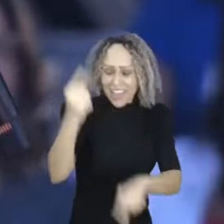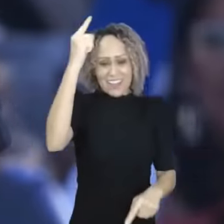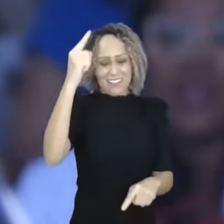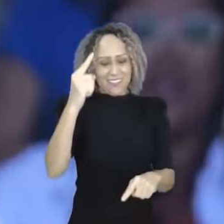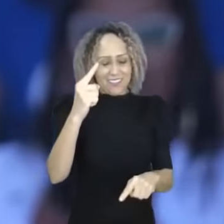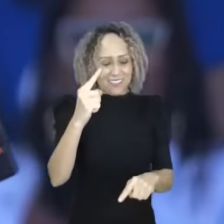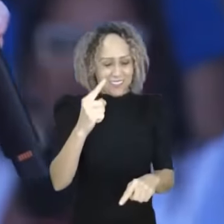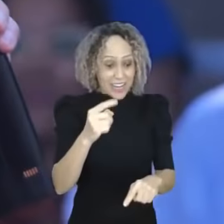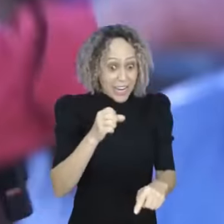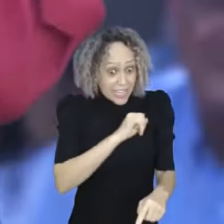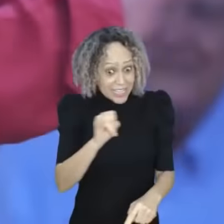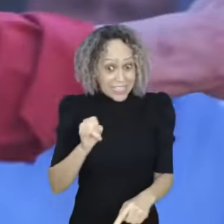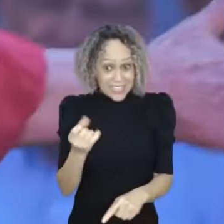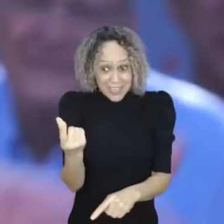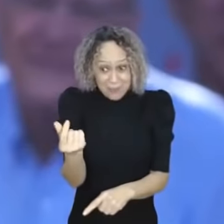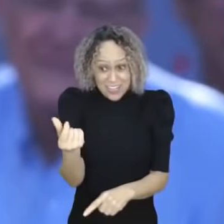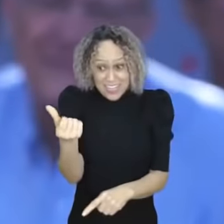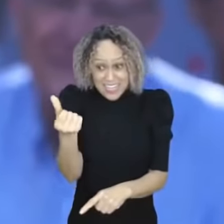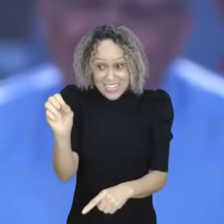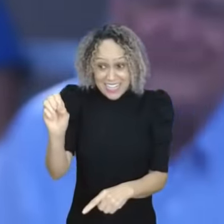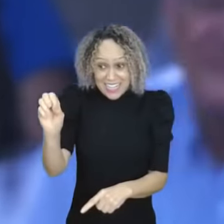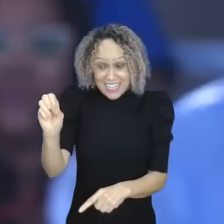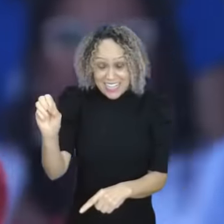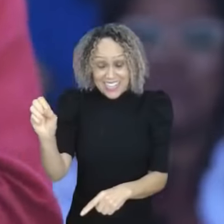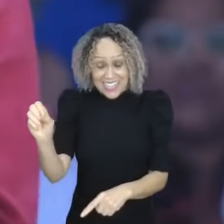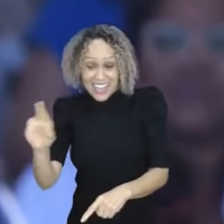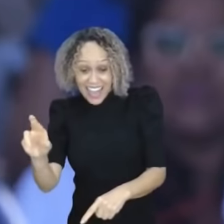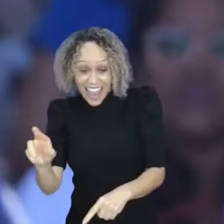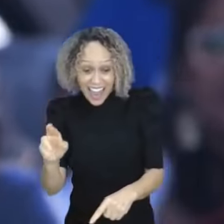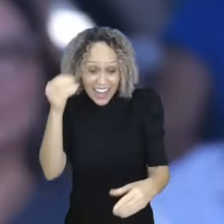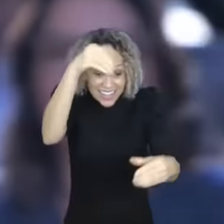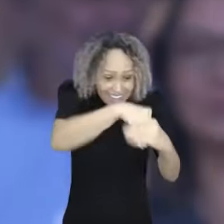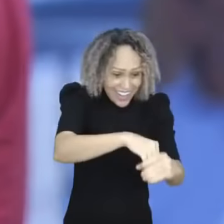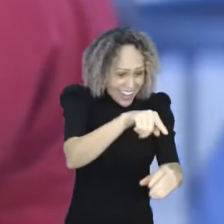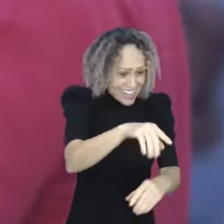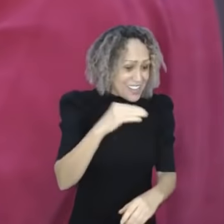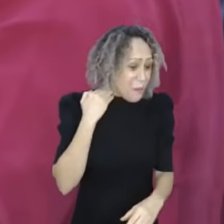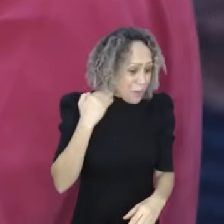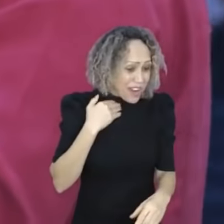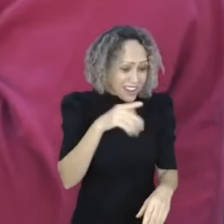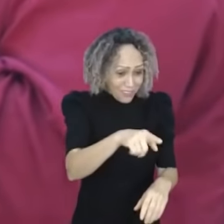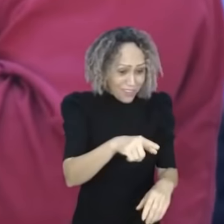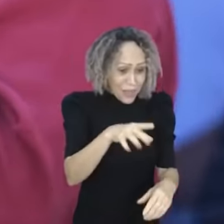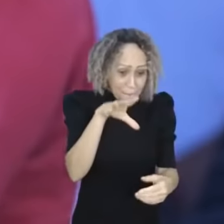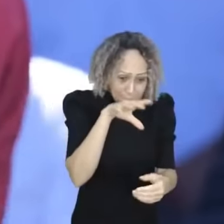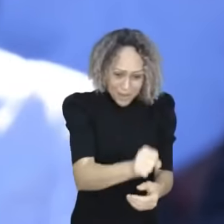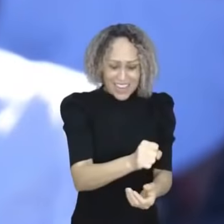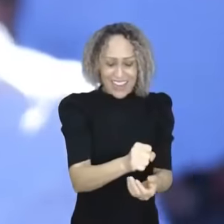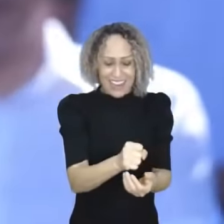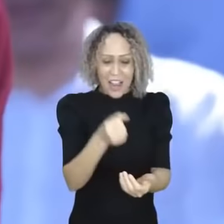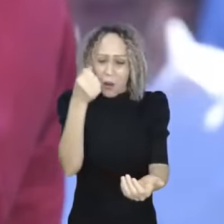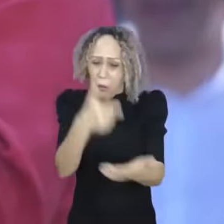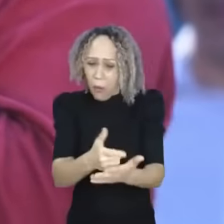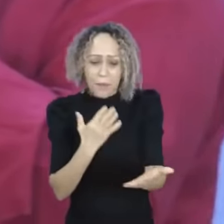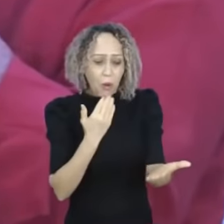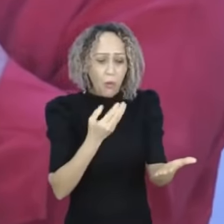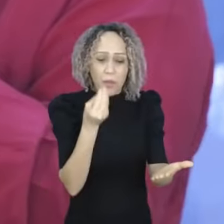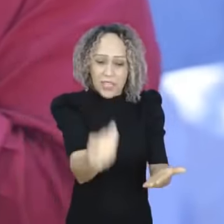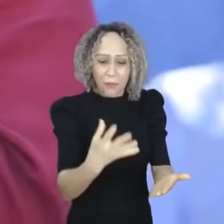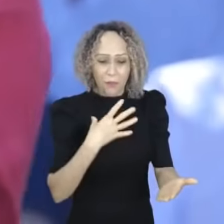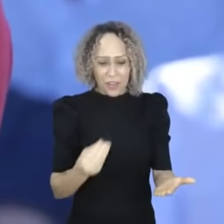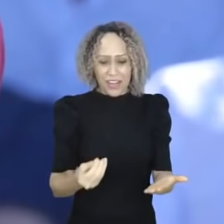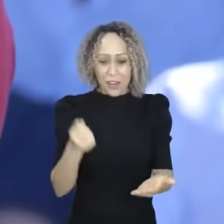pegue. Compre comida para o seu filho. Compre um sapatinho para o seu filho. Compre o que você quiser. Mas na hora